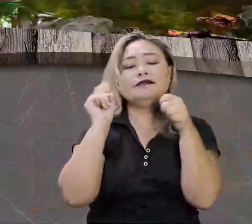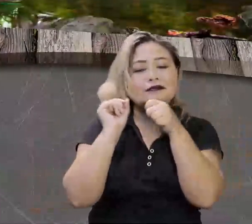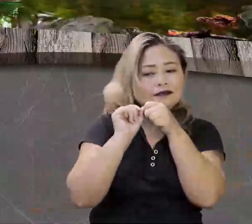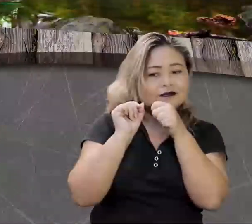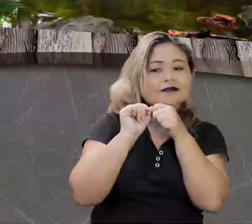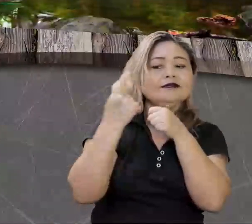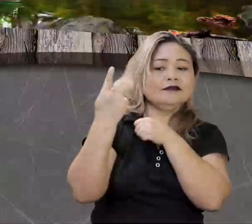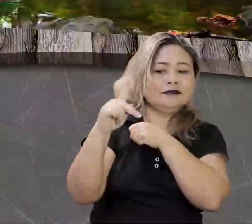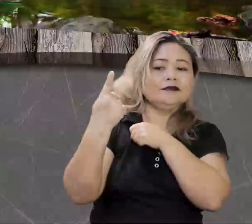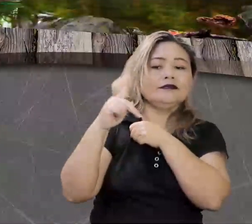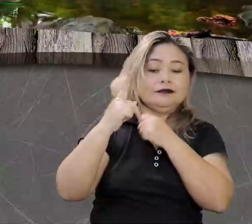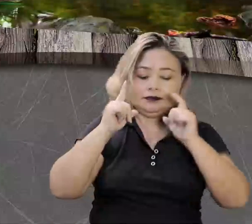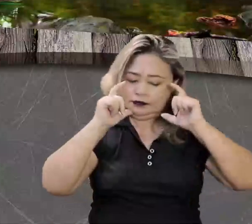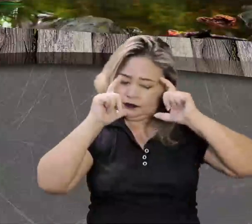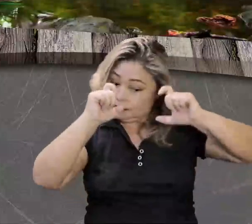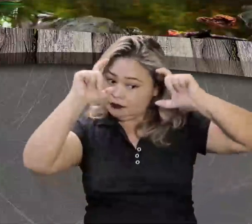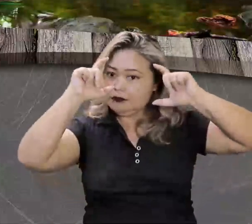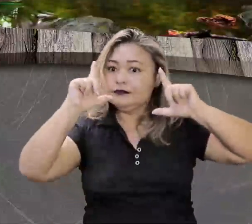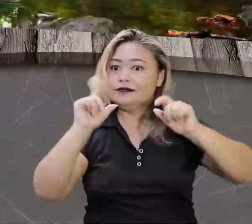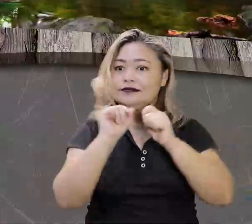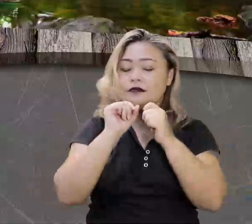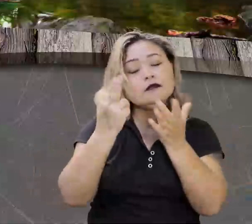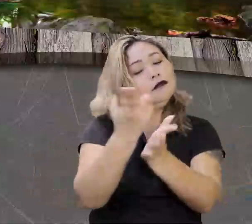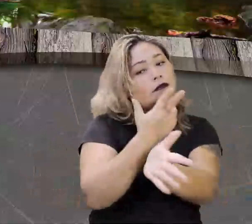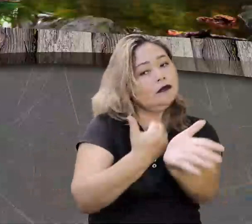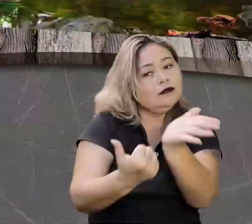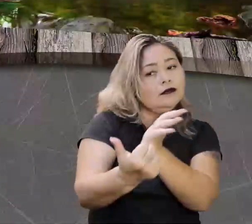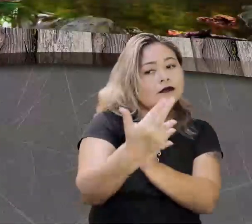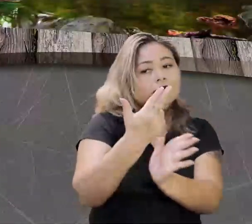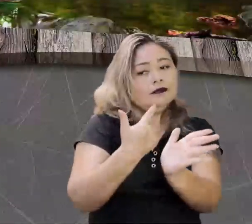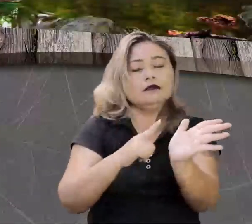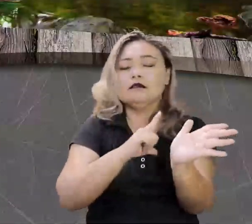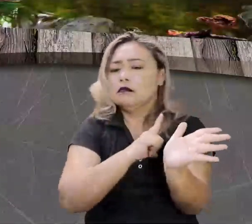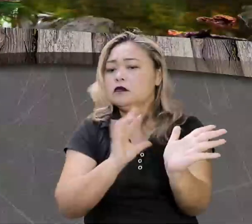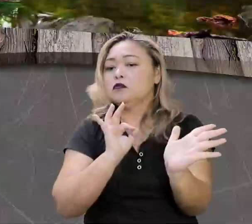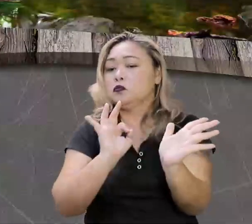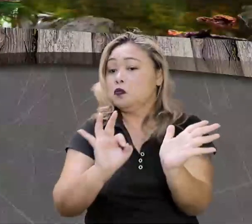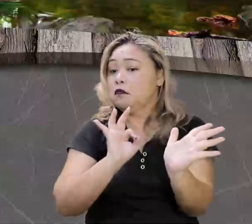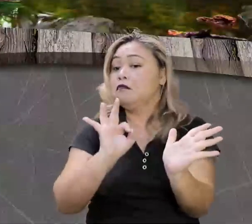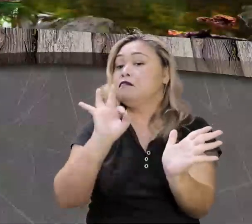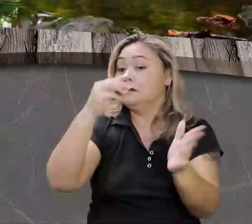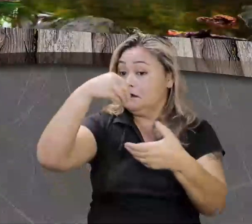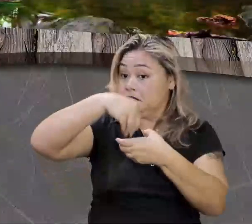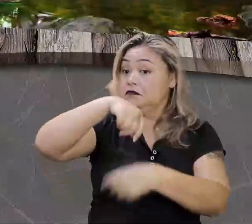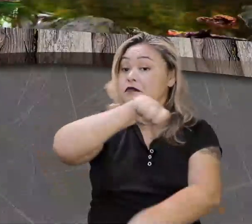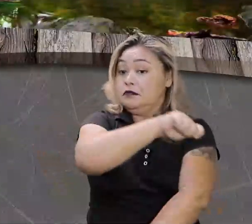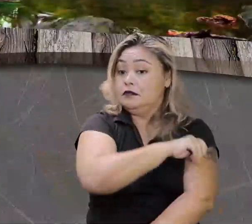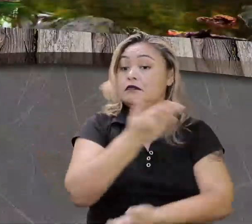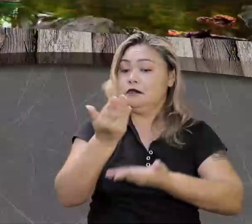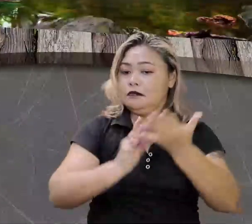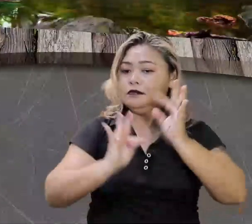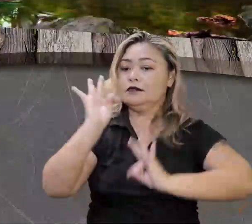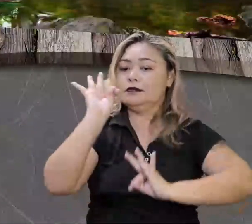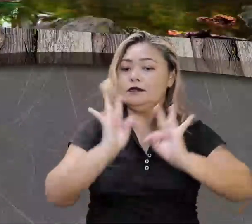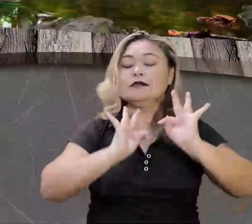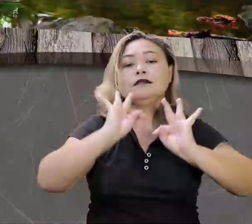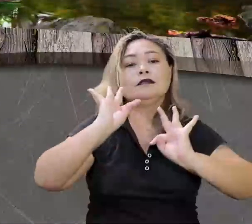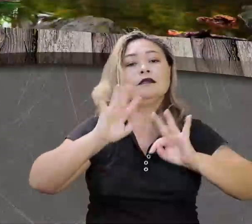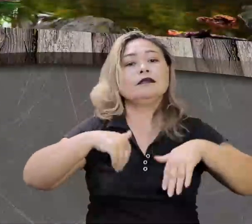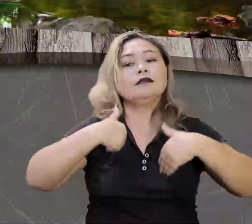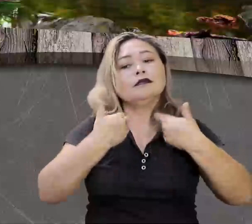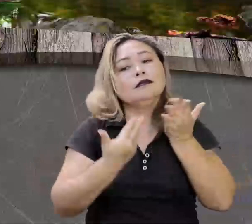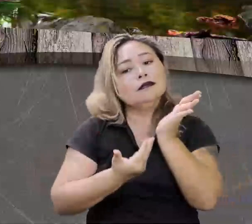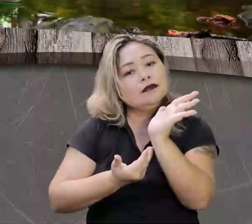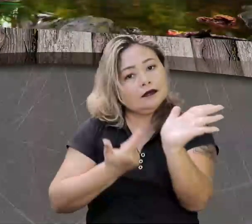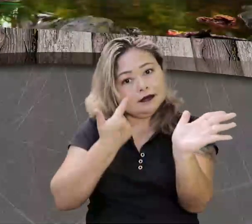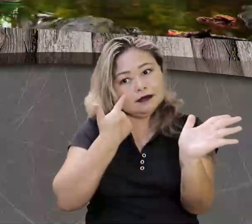aí o seu registro fotográfico, ou faz o seu desenho, eu sei que tem muitos desenhistas na mediação tecnológica, mas aí eu trouxe o meu